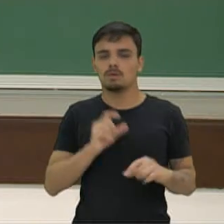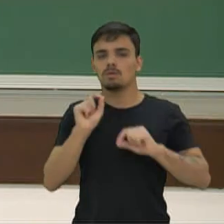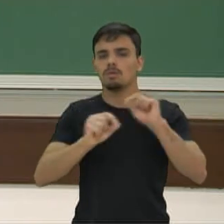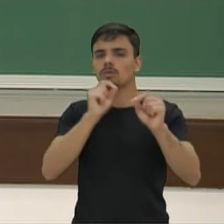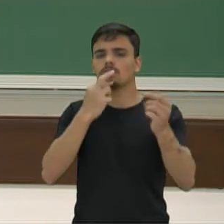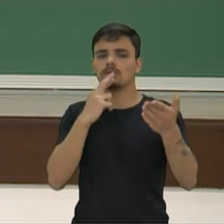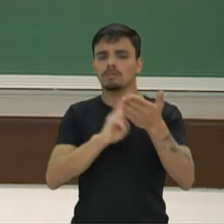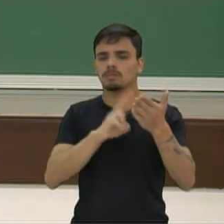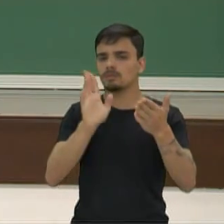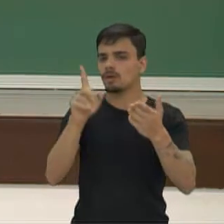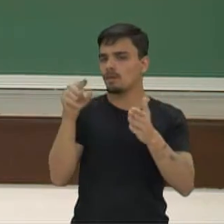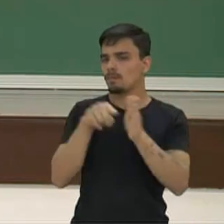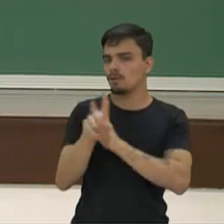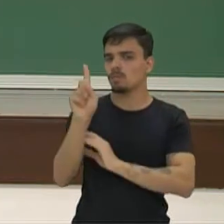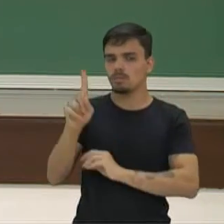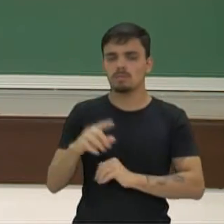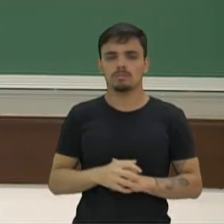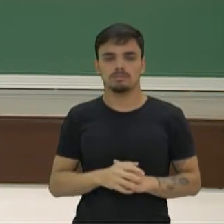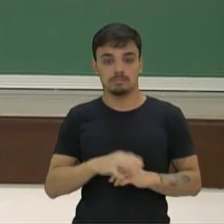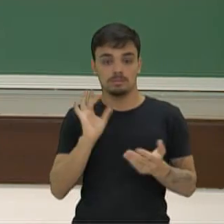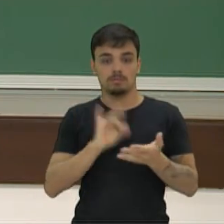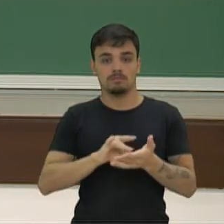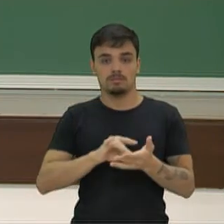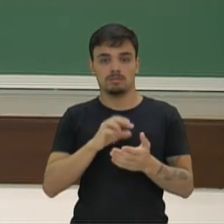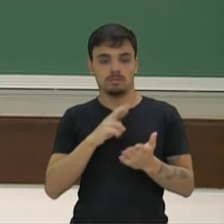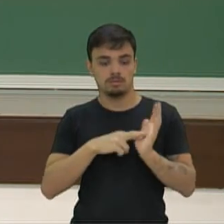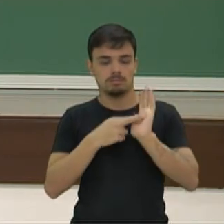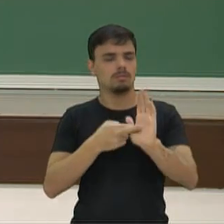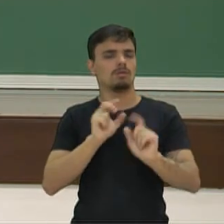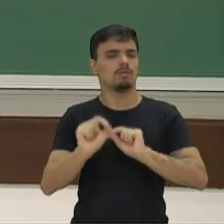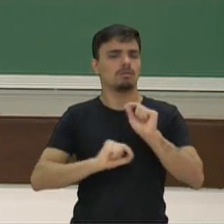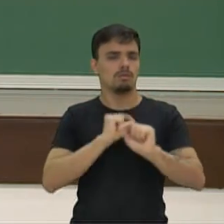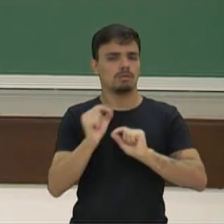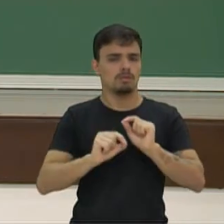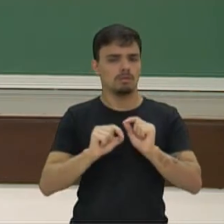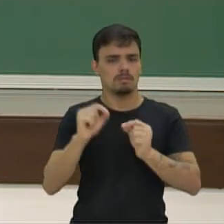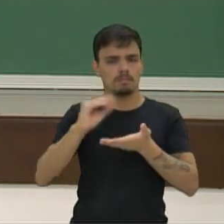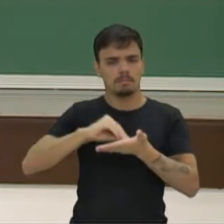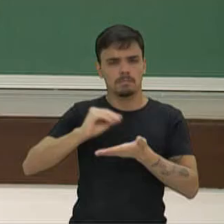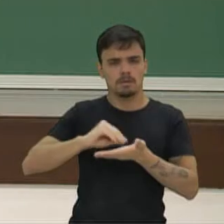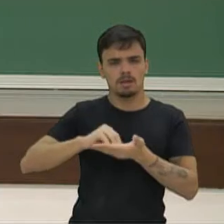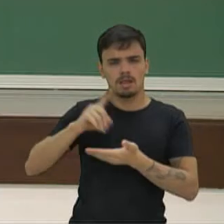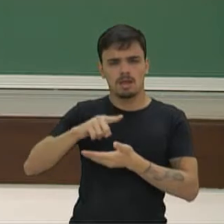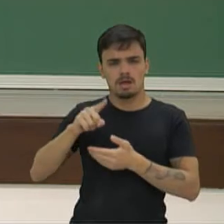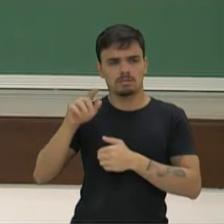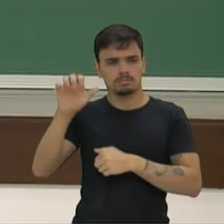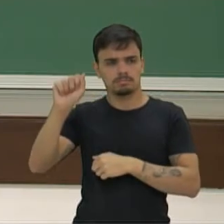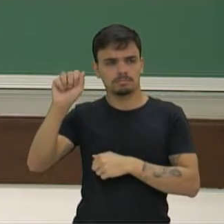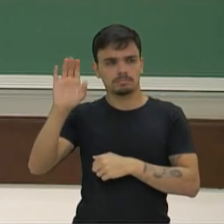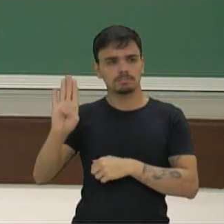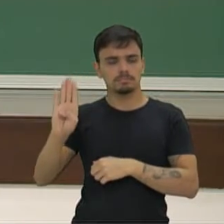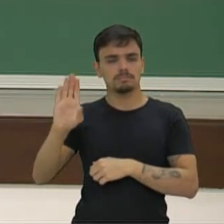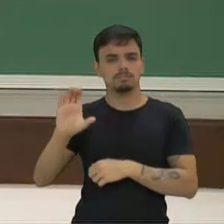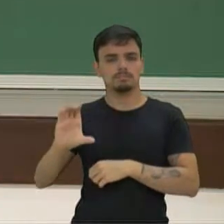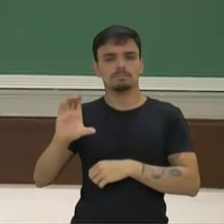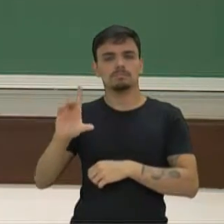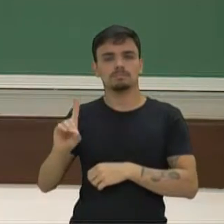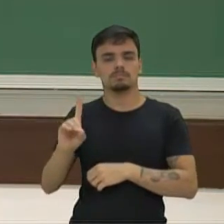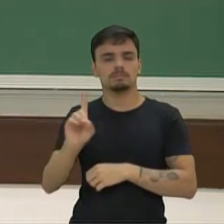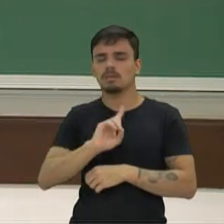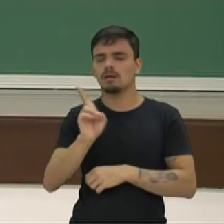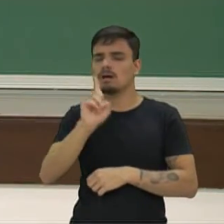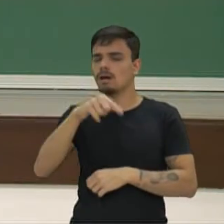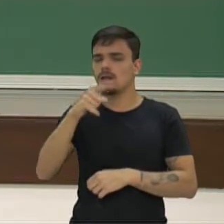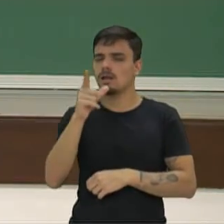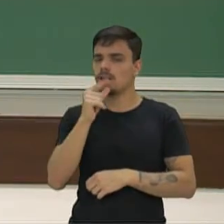O que você respondeu nessa questão? A afirmação revela o quê? A preocupação com a escassez do petróleo, da vegetação, do carvão mineral? Claro que